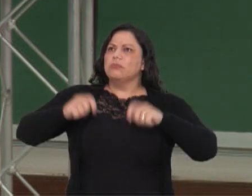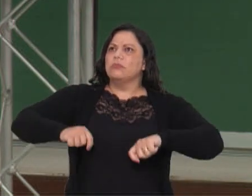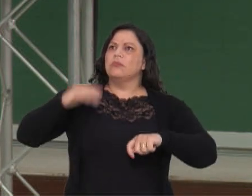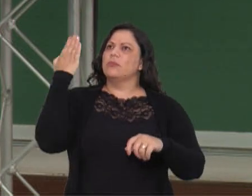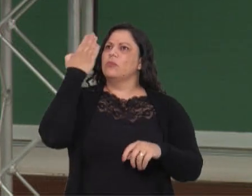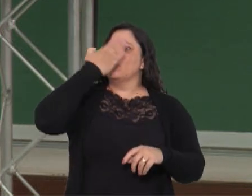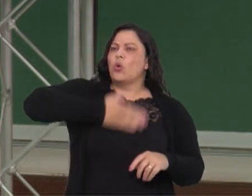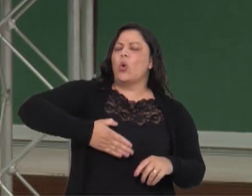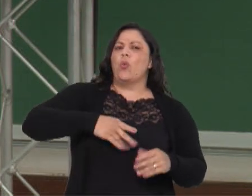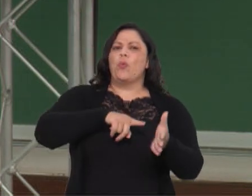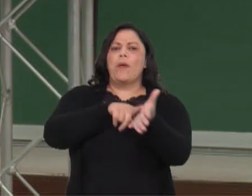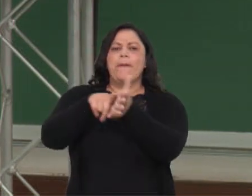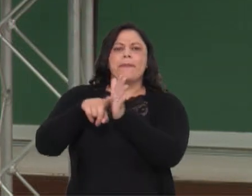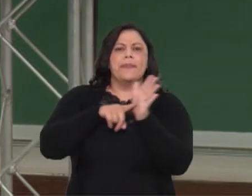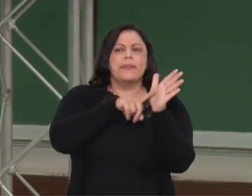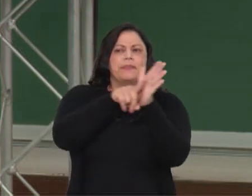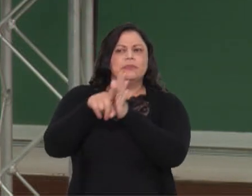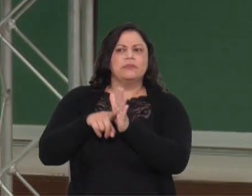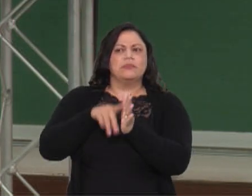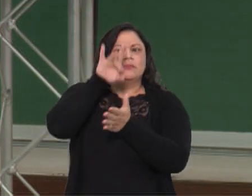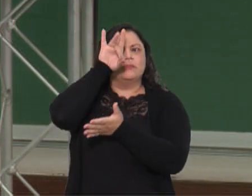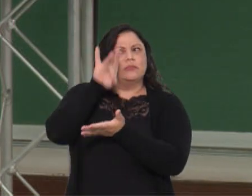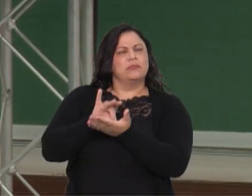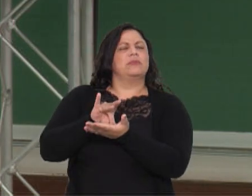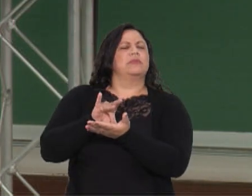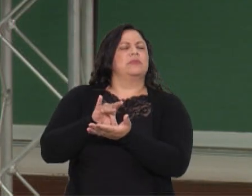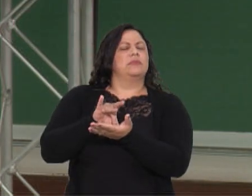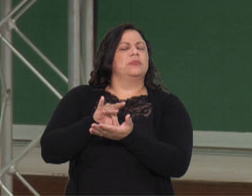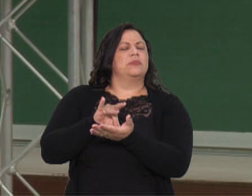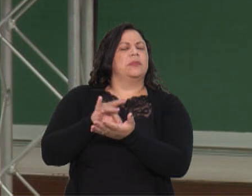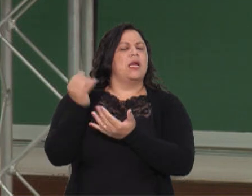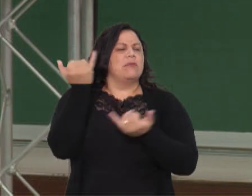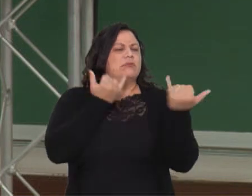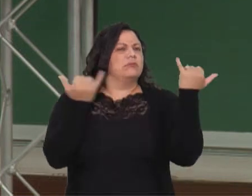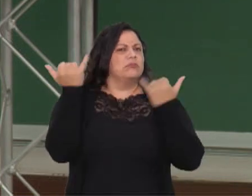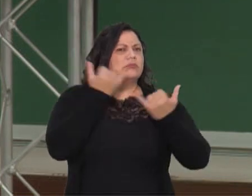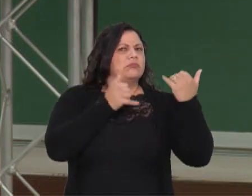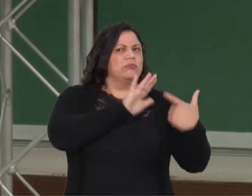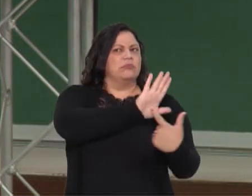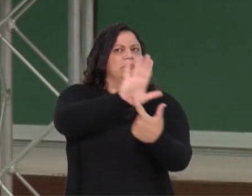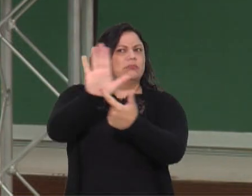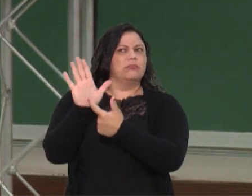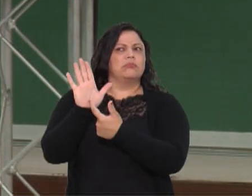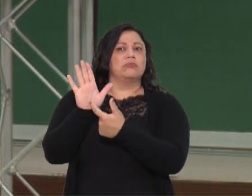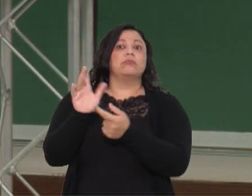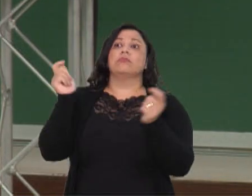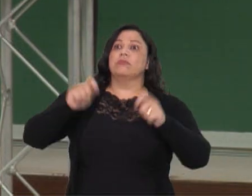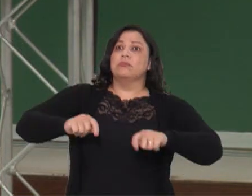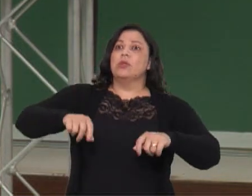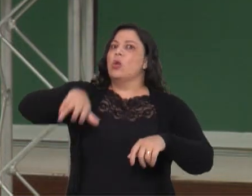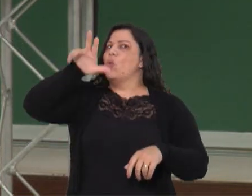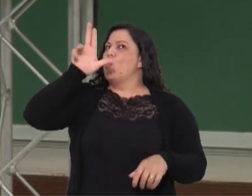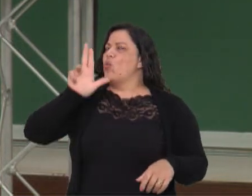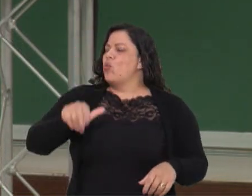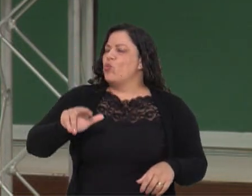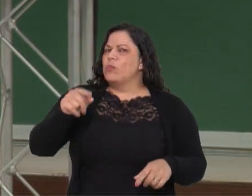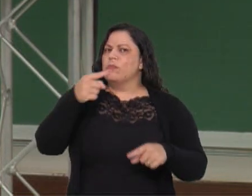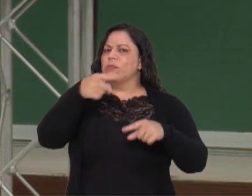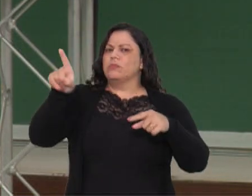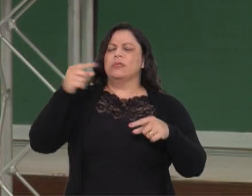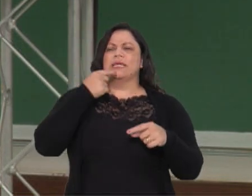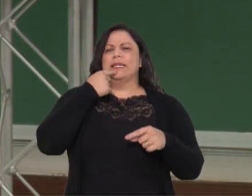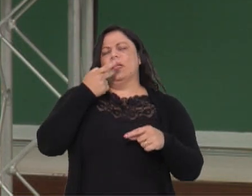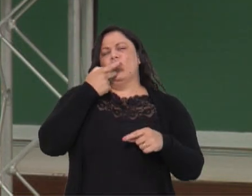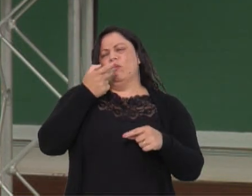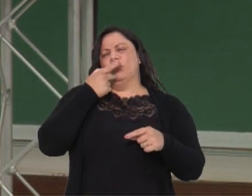meio de uma pesquisa, a veracidade da informação que está sendo apresentado. Nunca para negar a informação que você